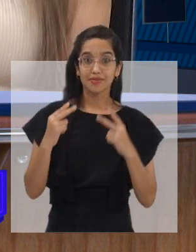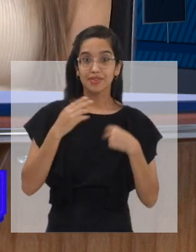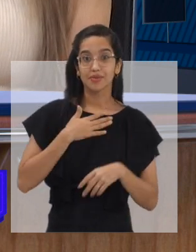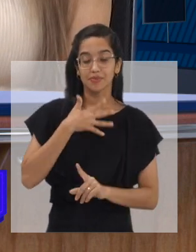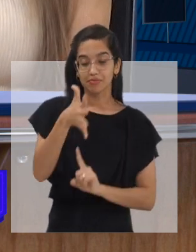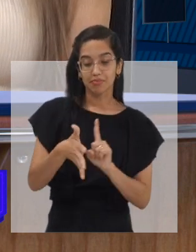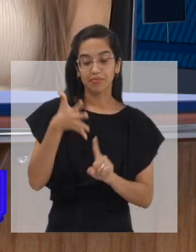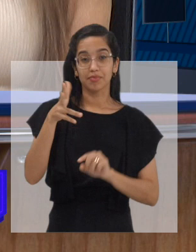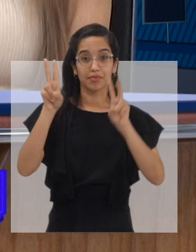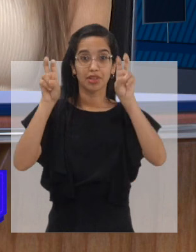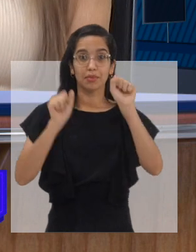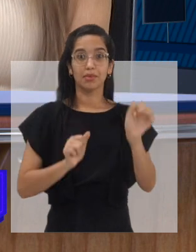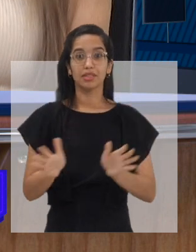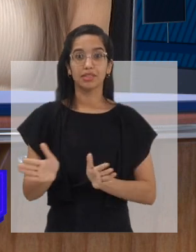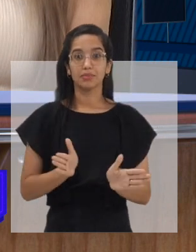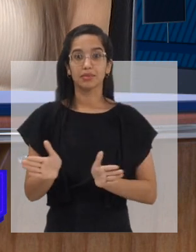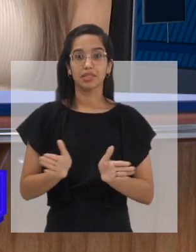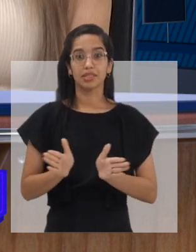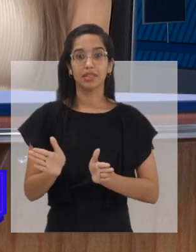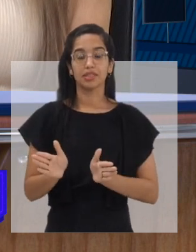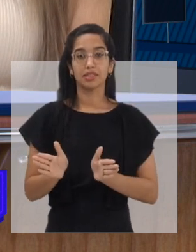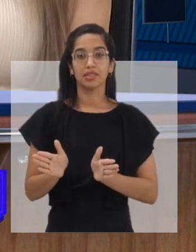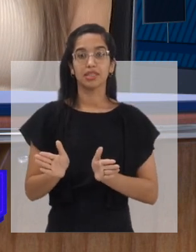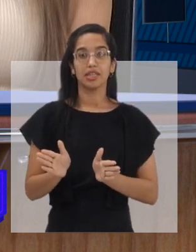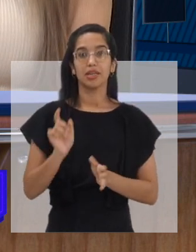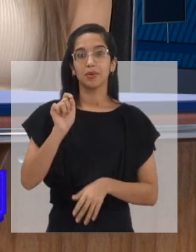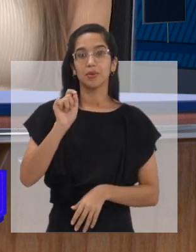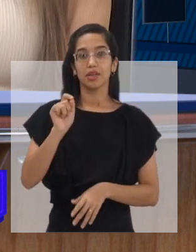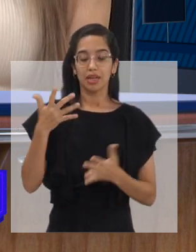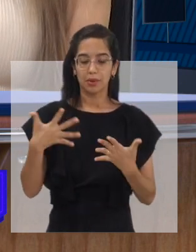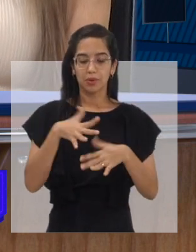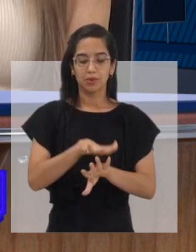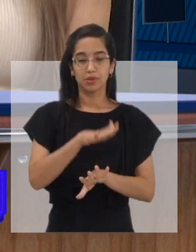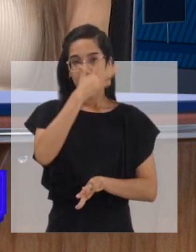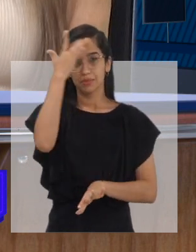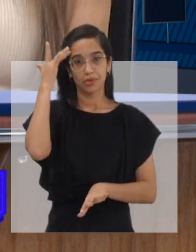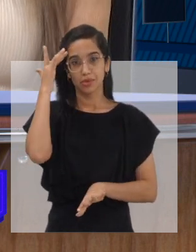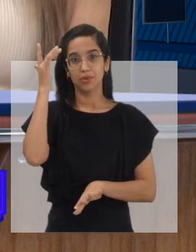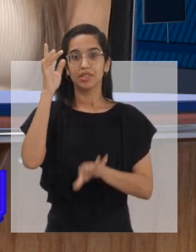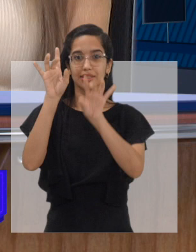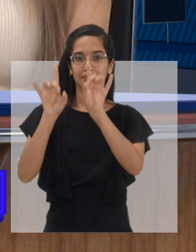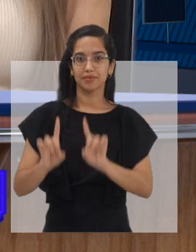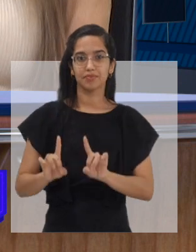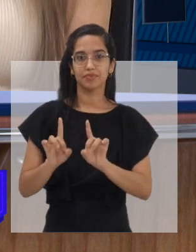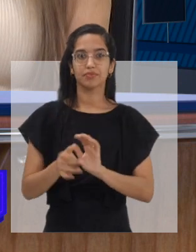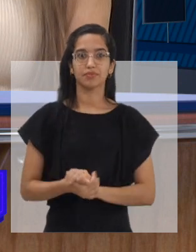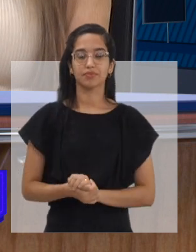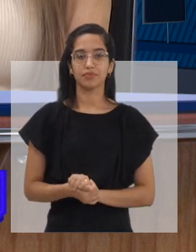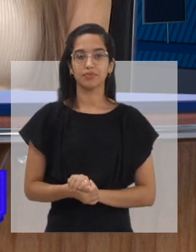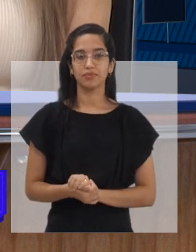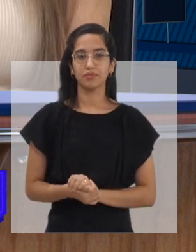sobre acessibilidade, a porta para a inclusão das pessoas com deficiência. Porque somente tem